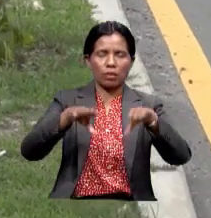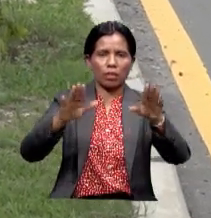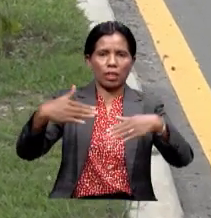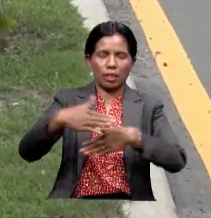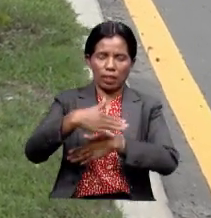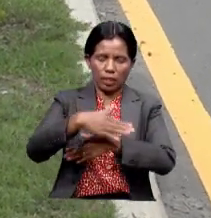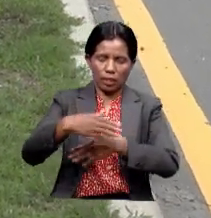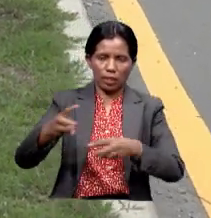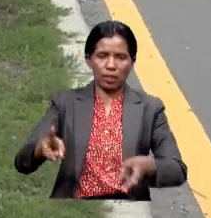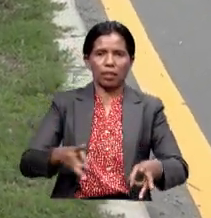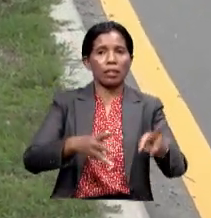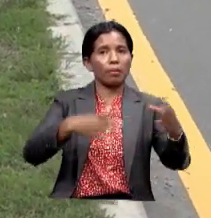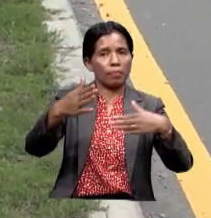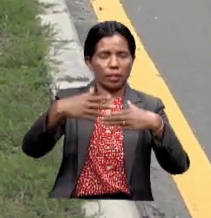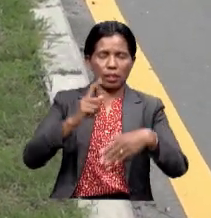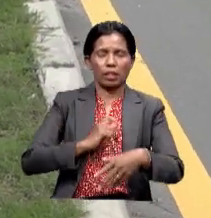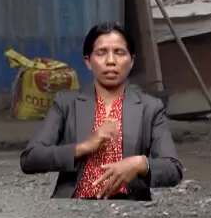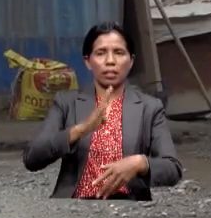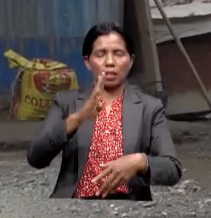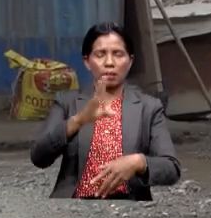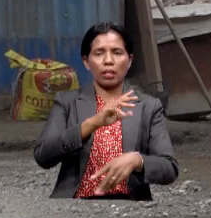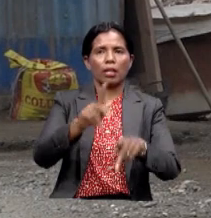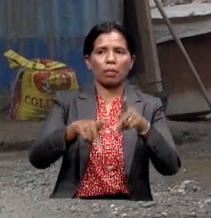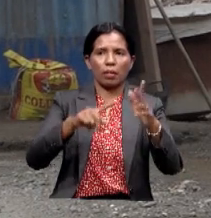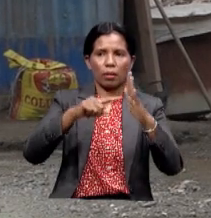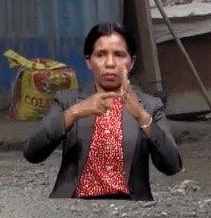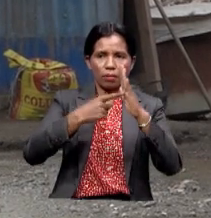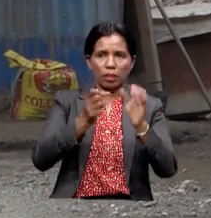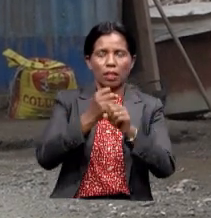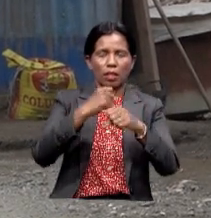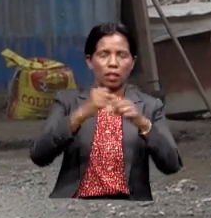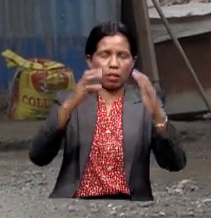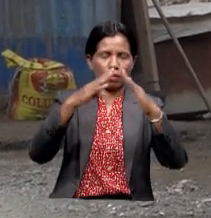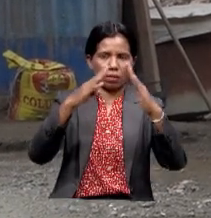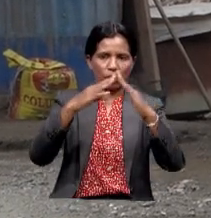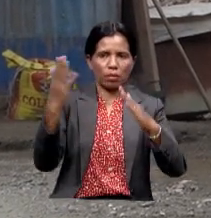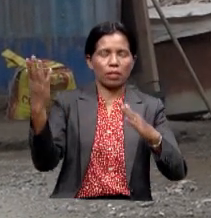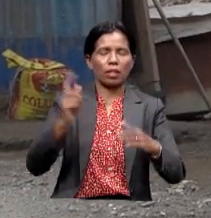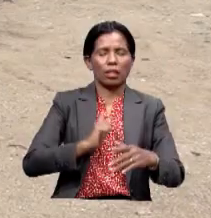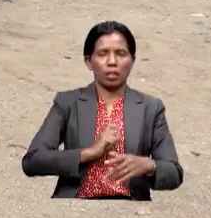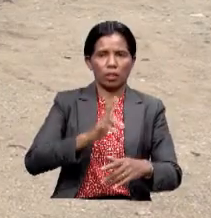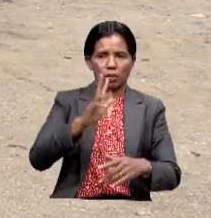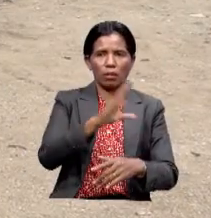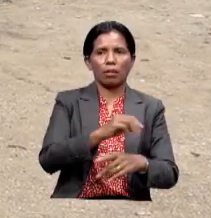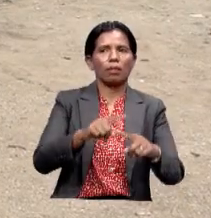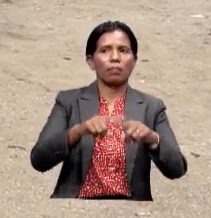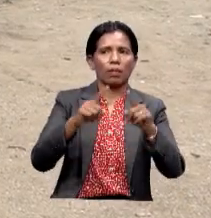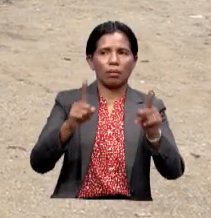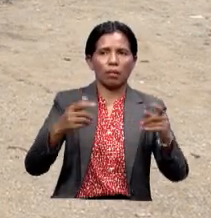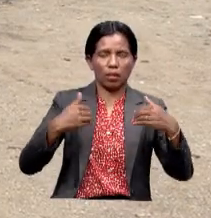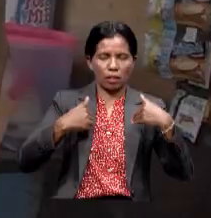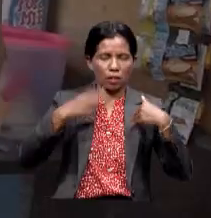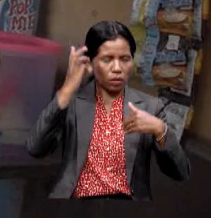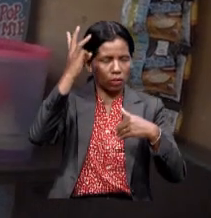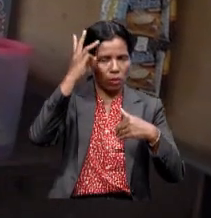ninin area tibarnian, no comunidade balumos, ha hu construi baraka e a área lagoata sitolu, mas bem moço preocupação de